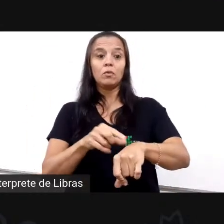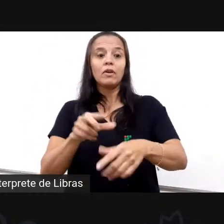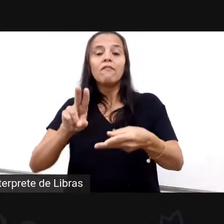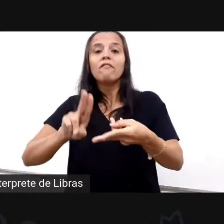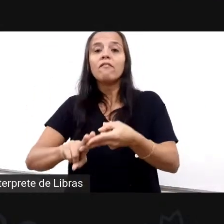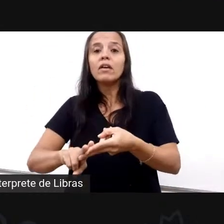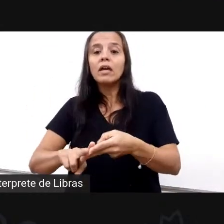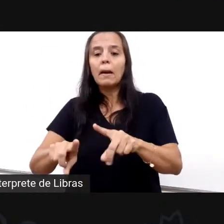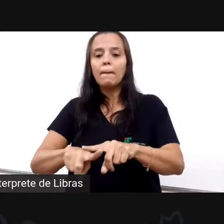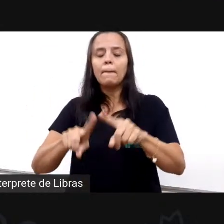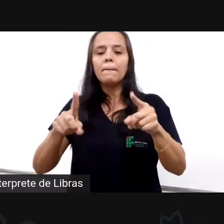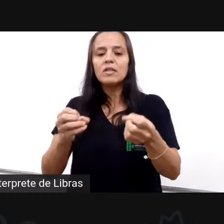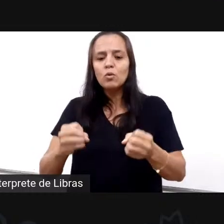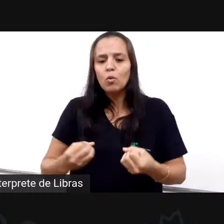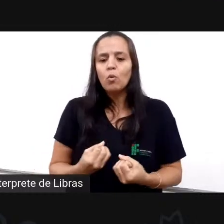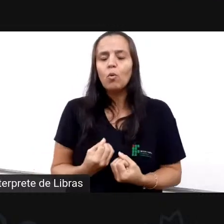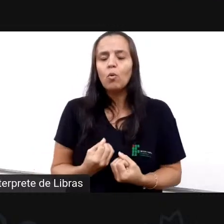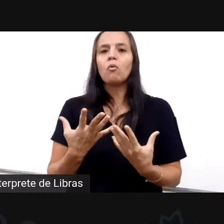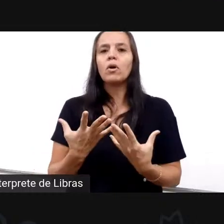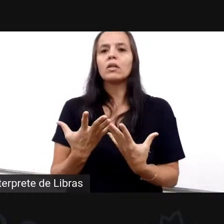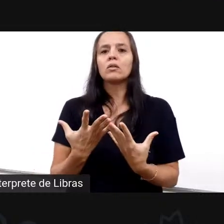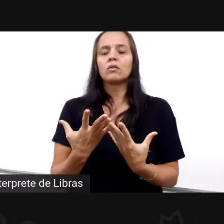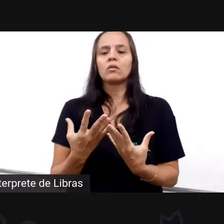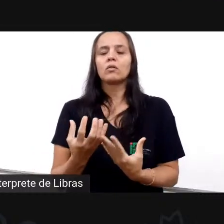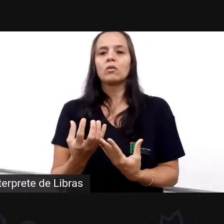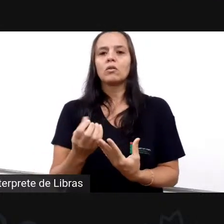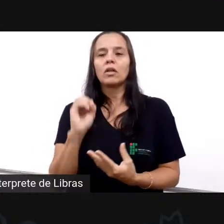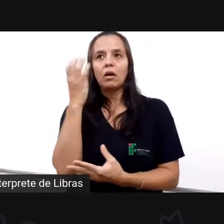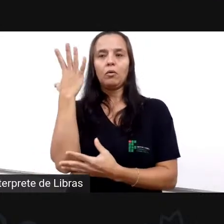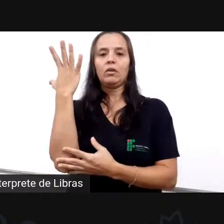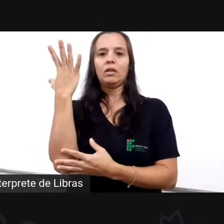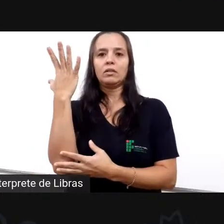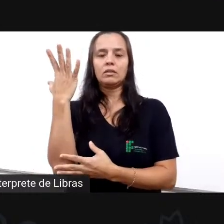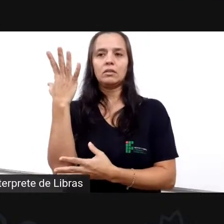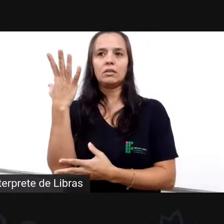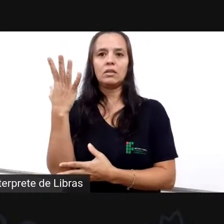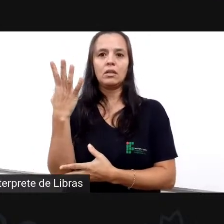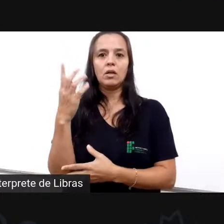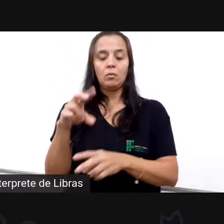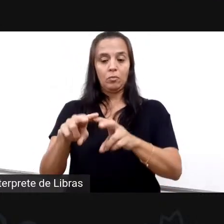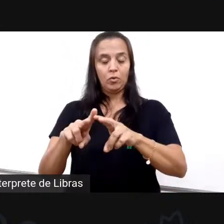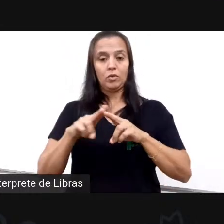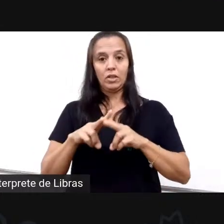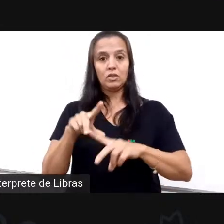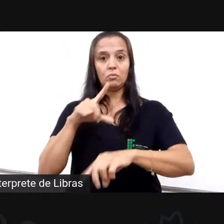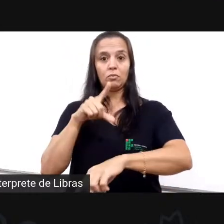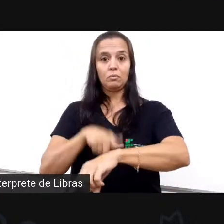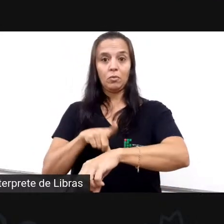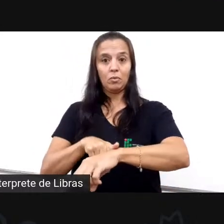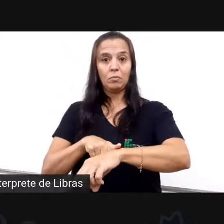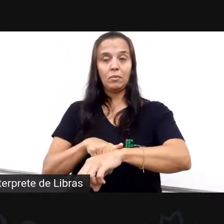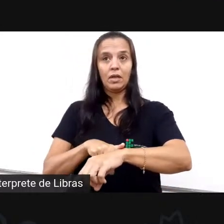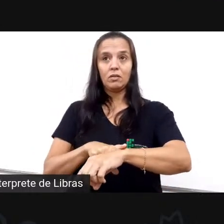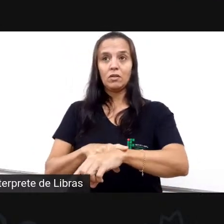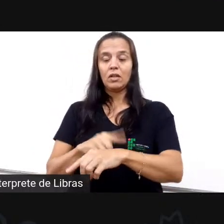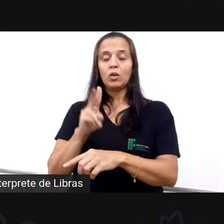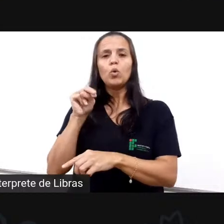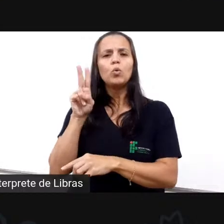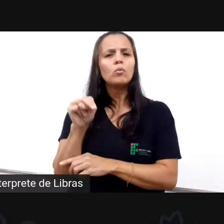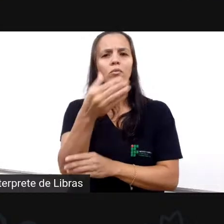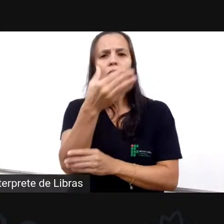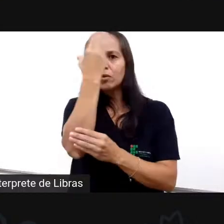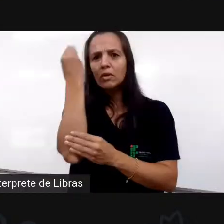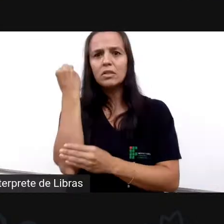na intensidade com que acontece. Por isso, existem momentos inesquecíveis,